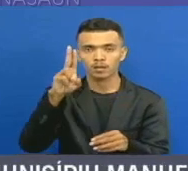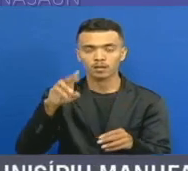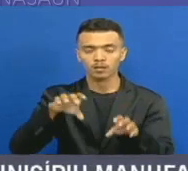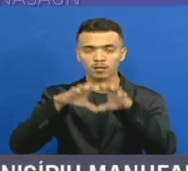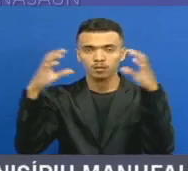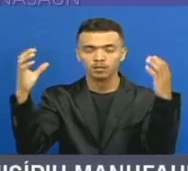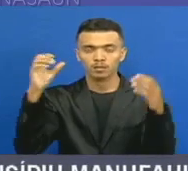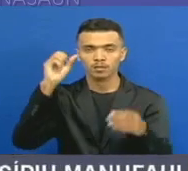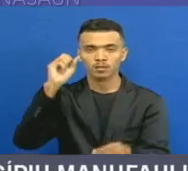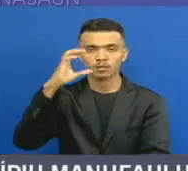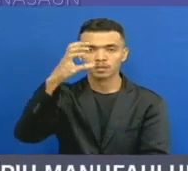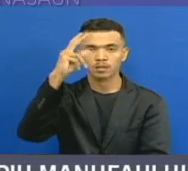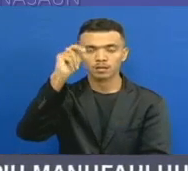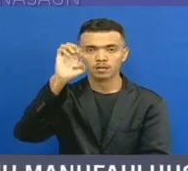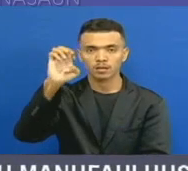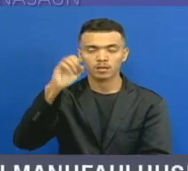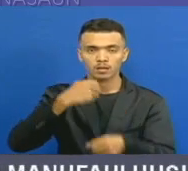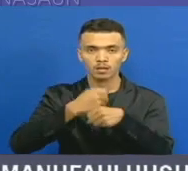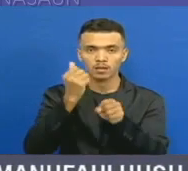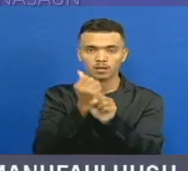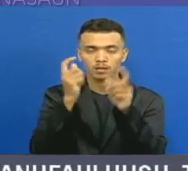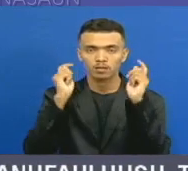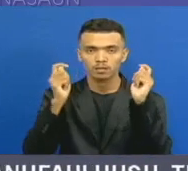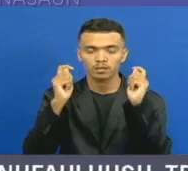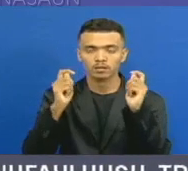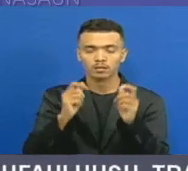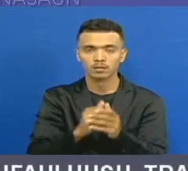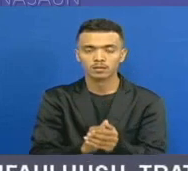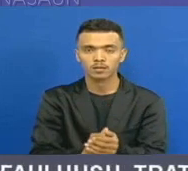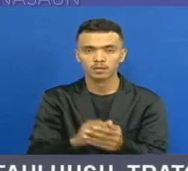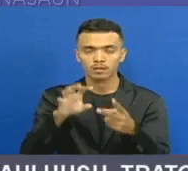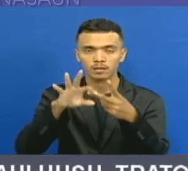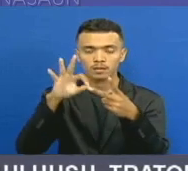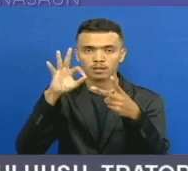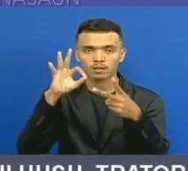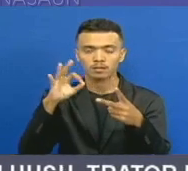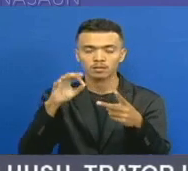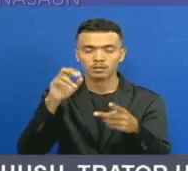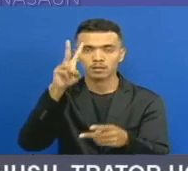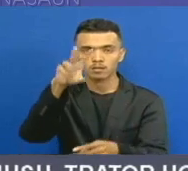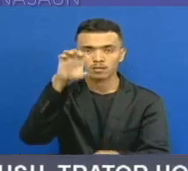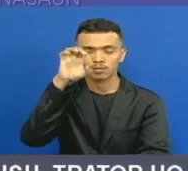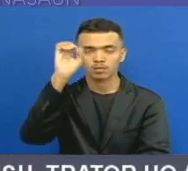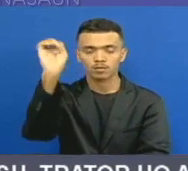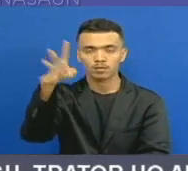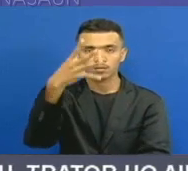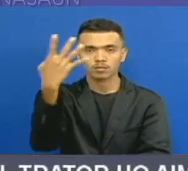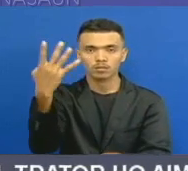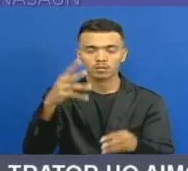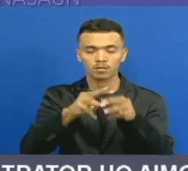Comissão Nacional Eleições CNE, ao teste oficial supervisão eleição autos ruas Sanulo Resinhat